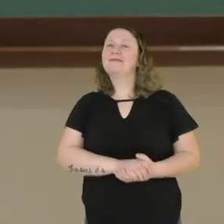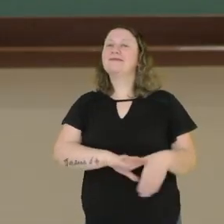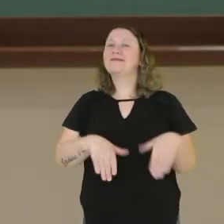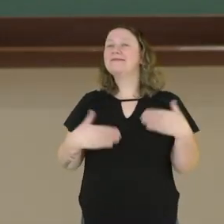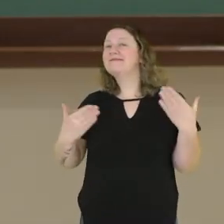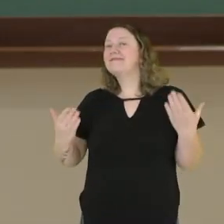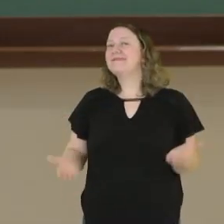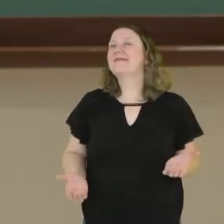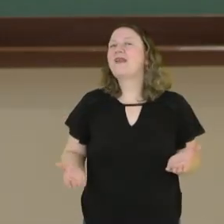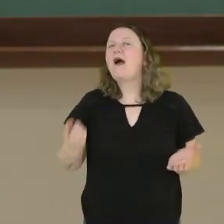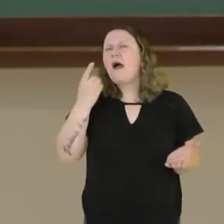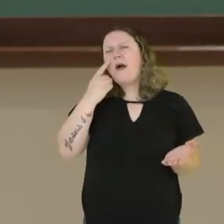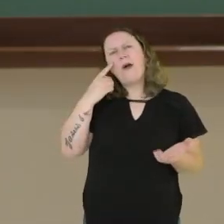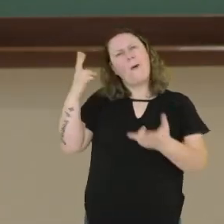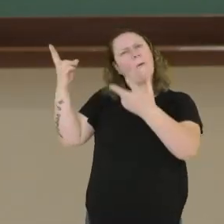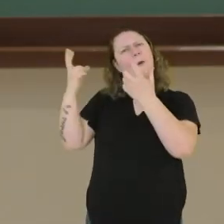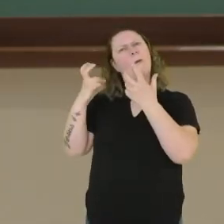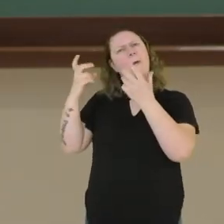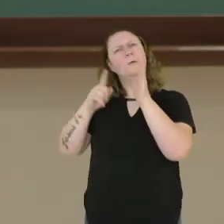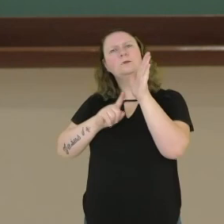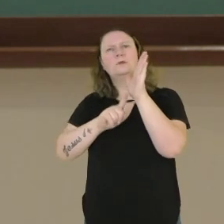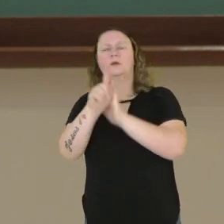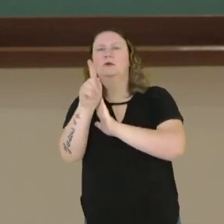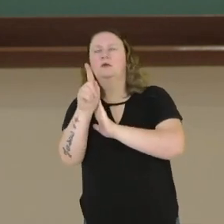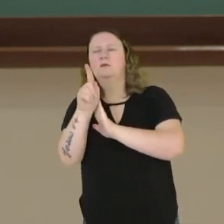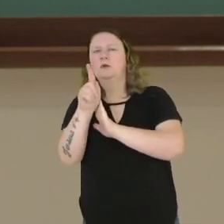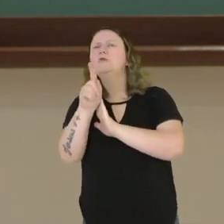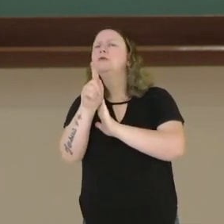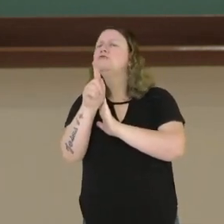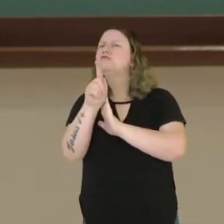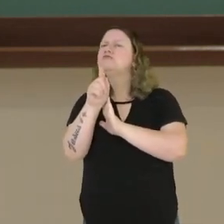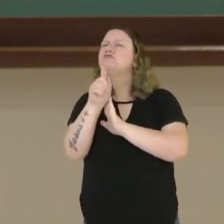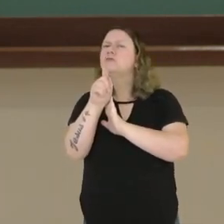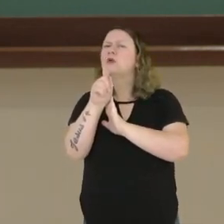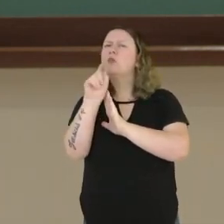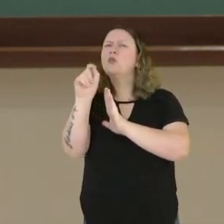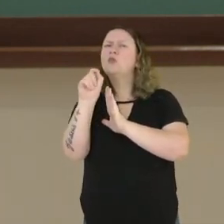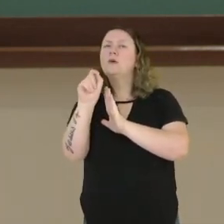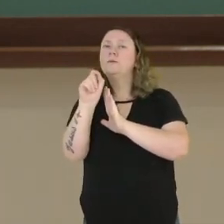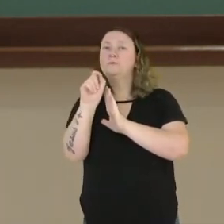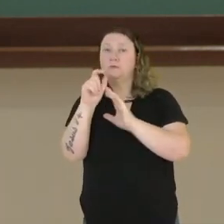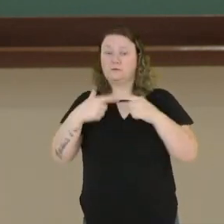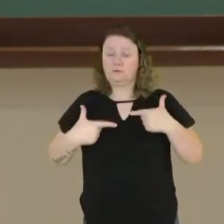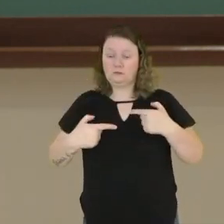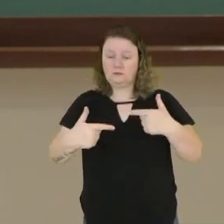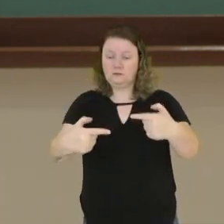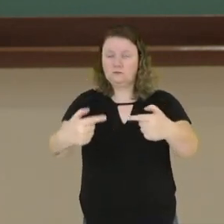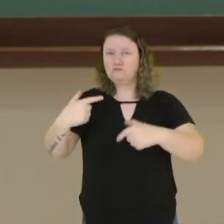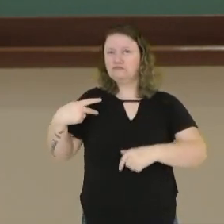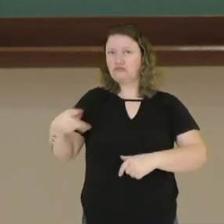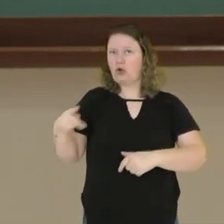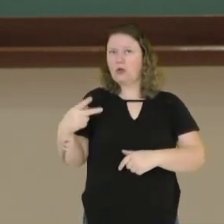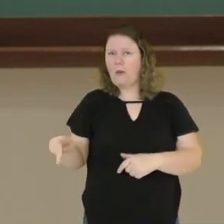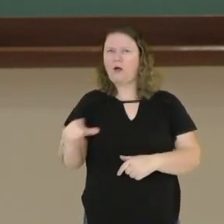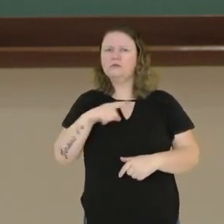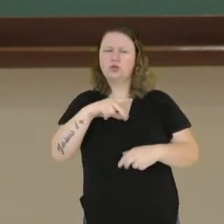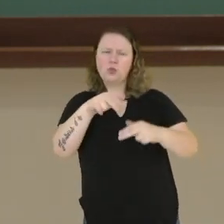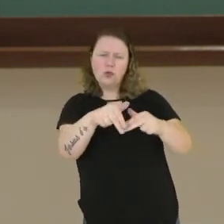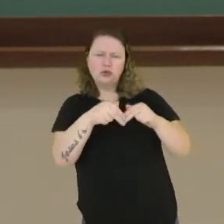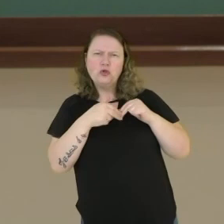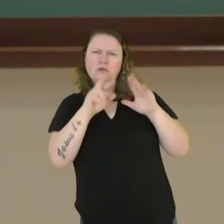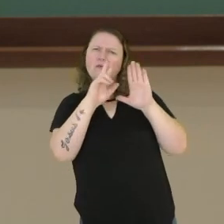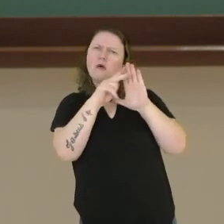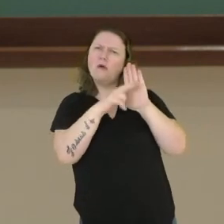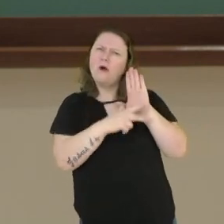Então, gente, vamos dar uma olhada aqui nessa pergunta, né? A Guerra do Paraguai teve várias razões para a